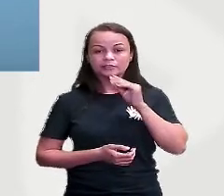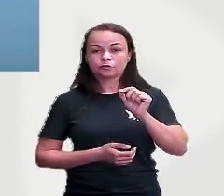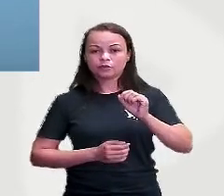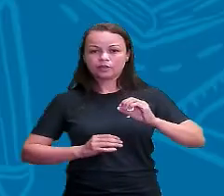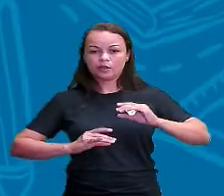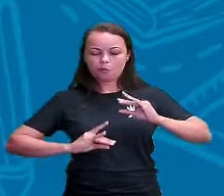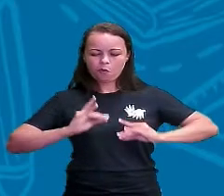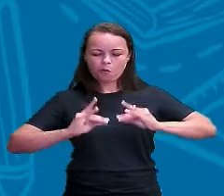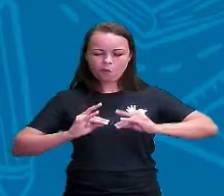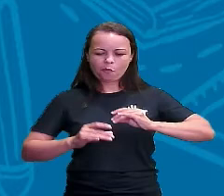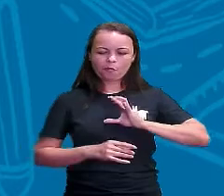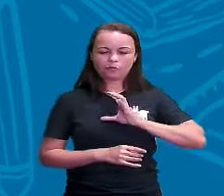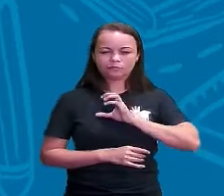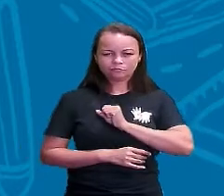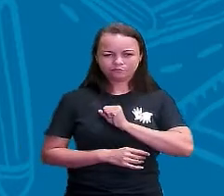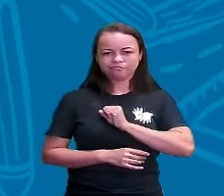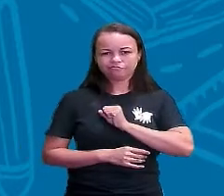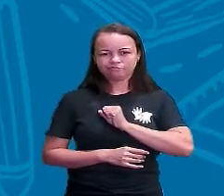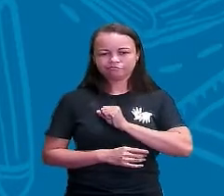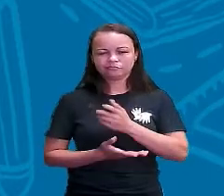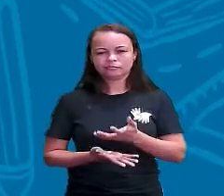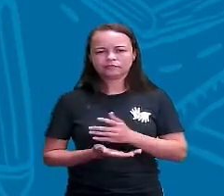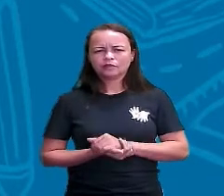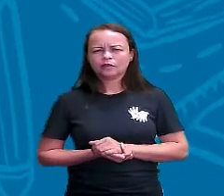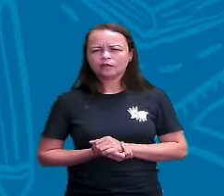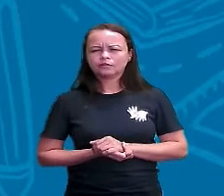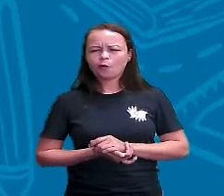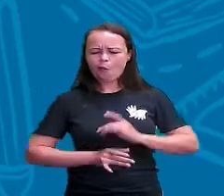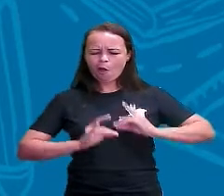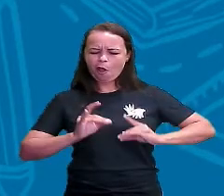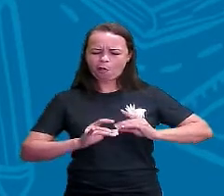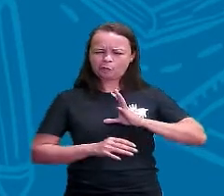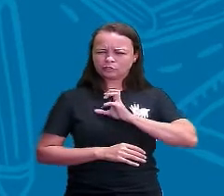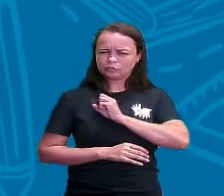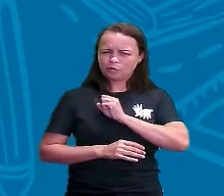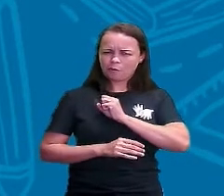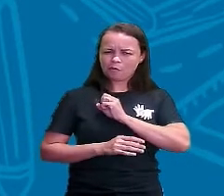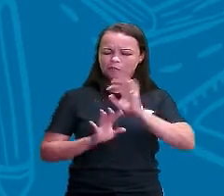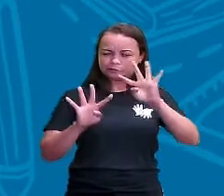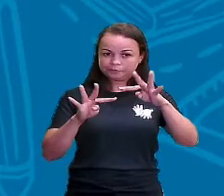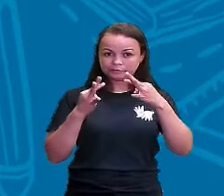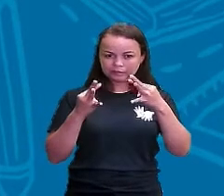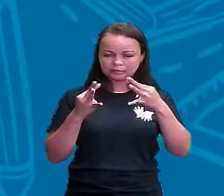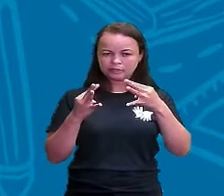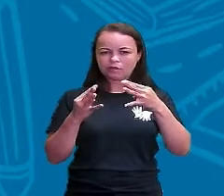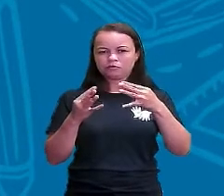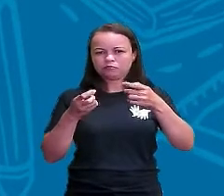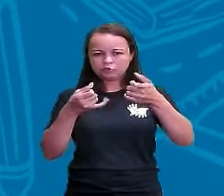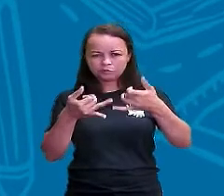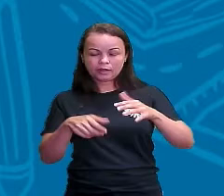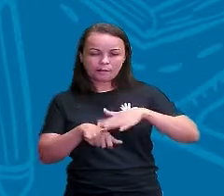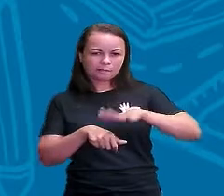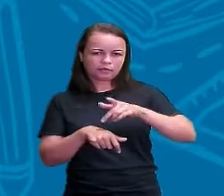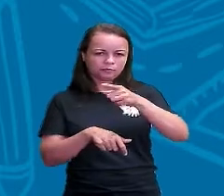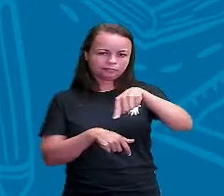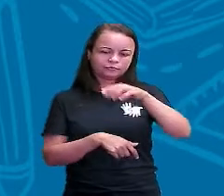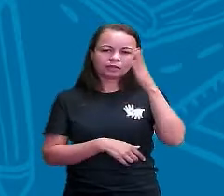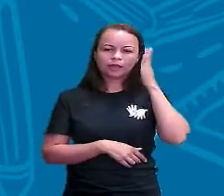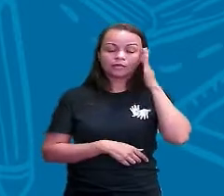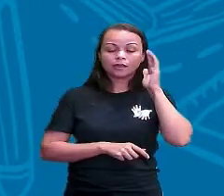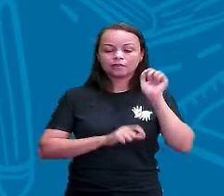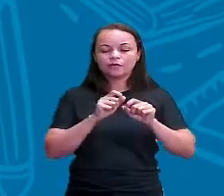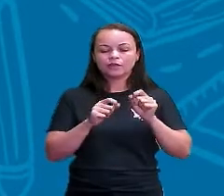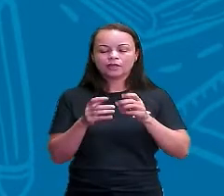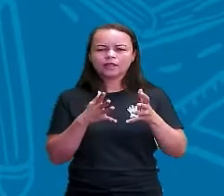comigo. Preste atenção nessa ideia de hormônio do amor. E é isso que a gente vai falar agora um pouquinho mais, para que vocês entendam qual a importância da ocitocina.